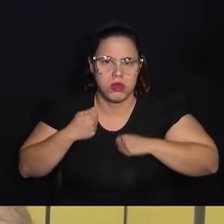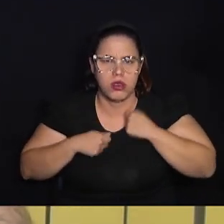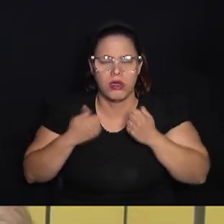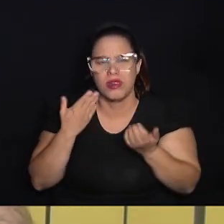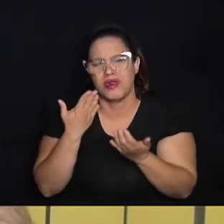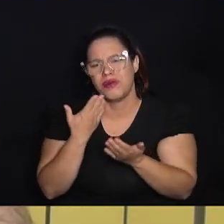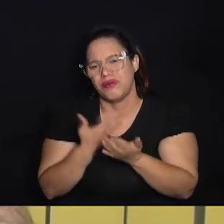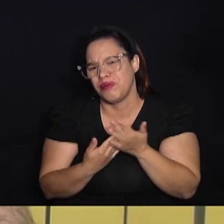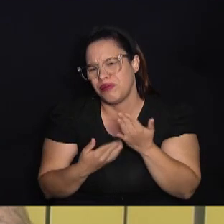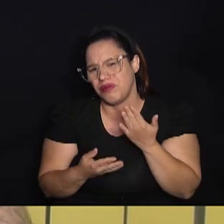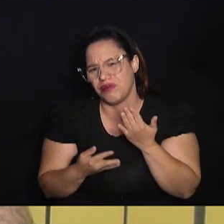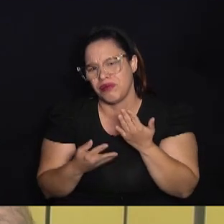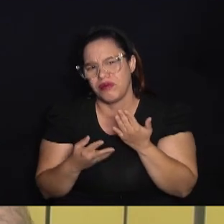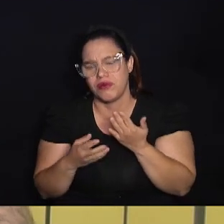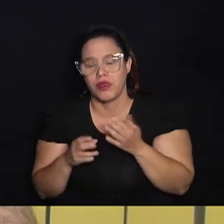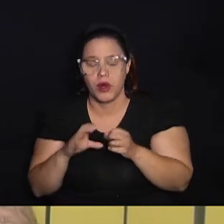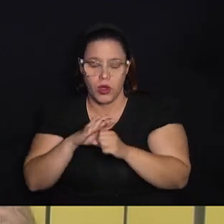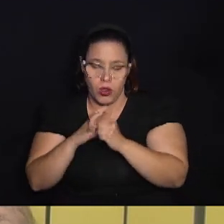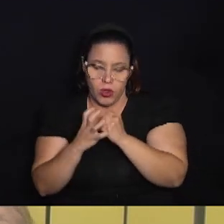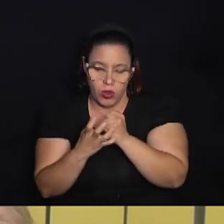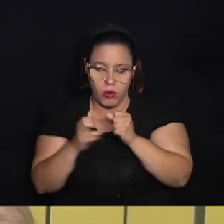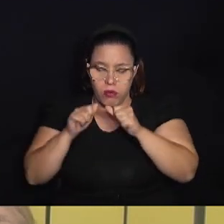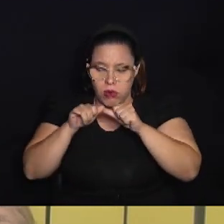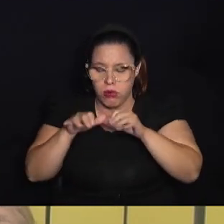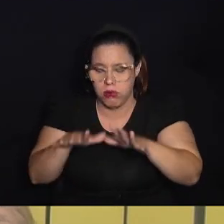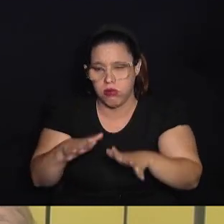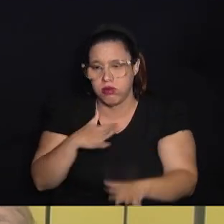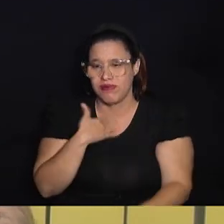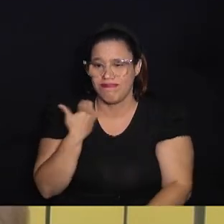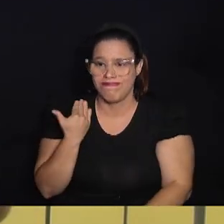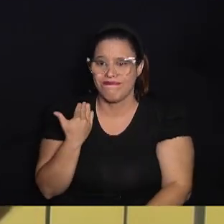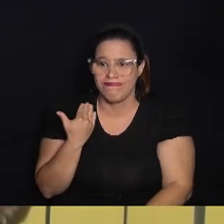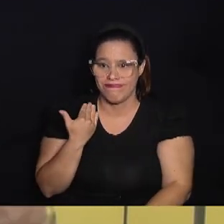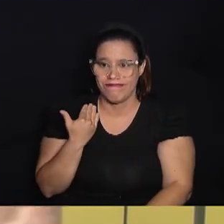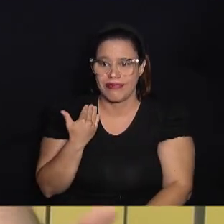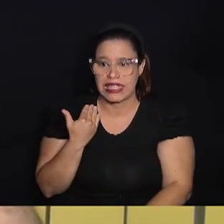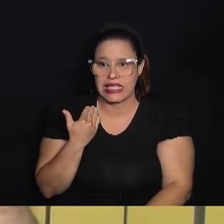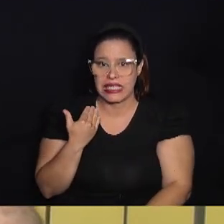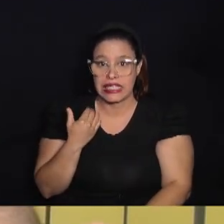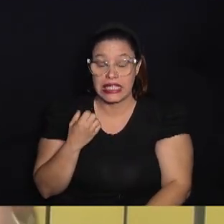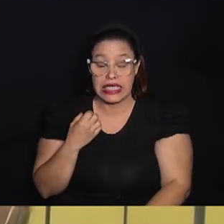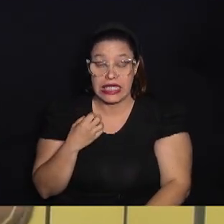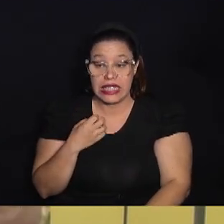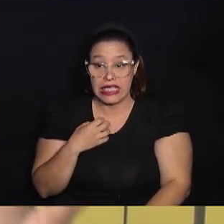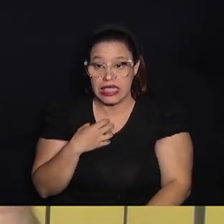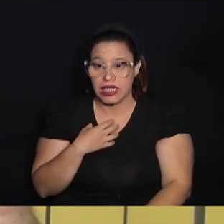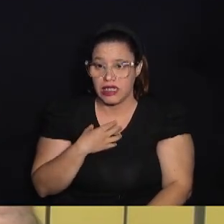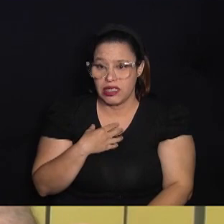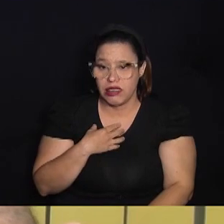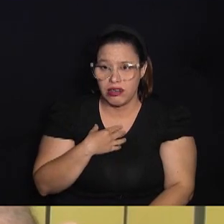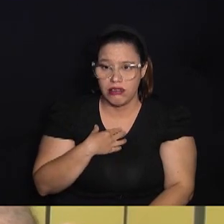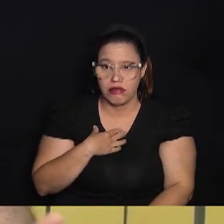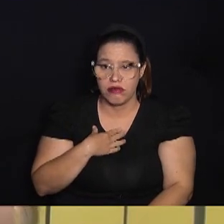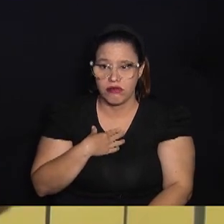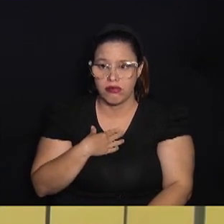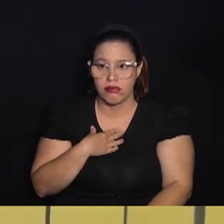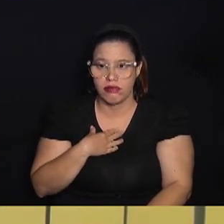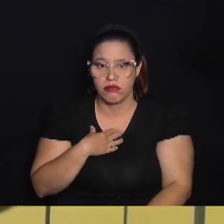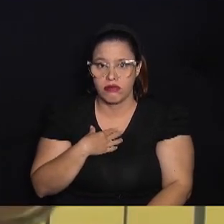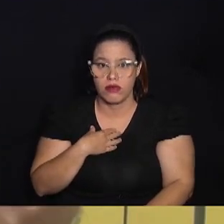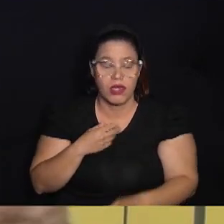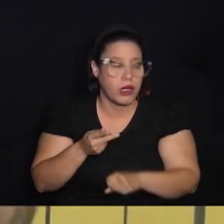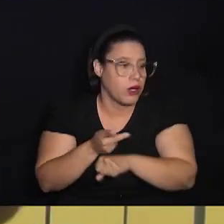perdido uma tia de covid e queria eh e tava compulsivamente eh